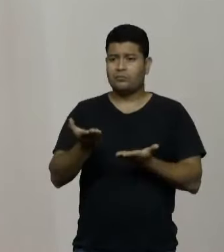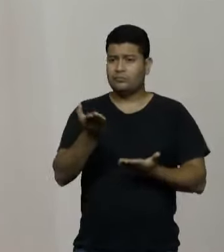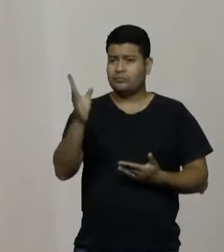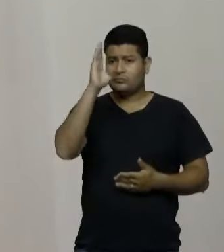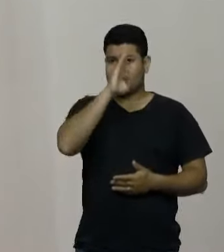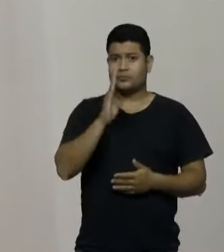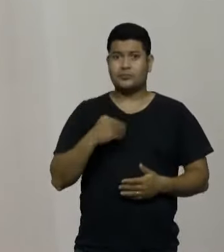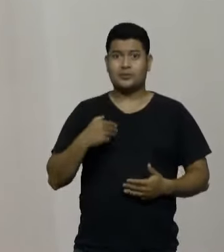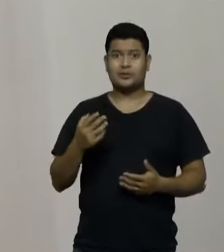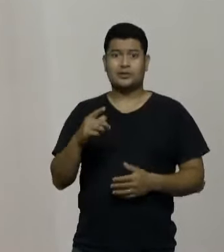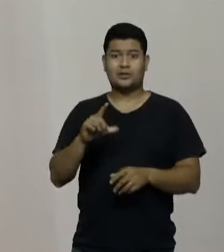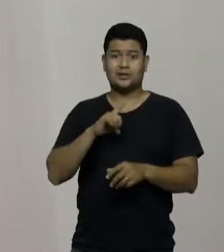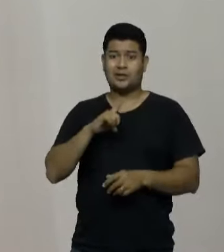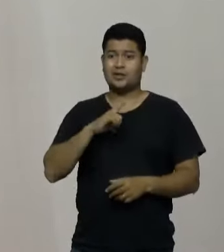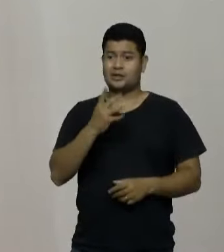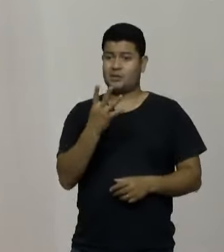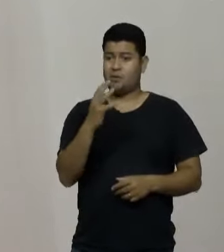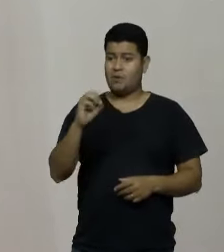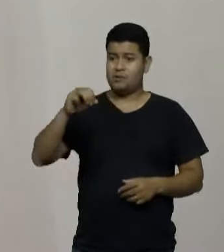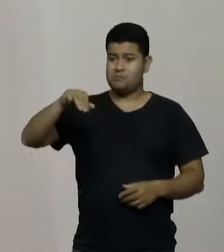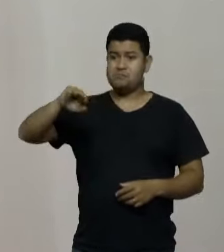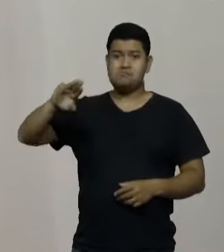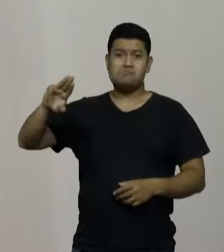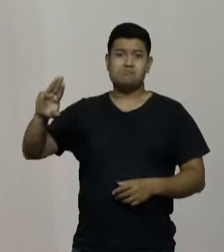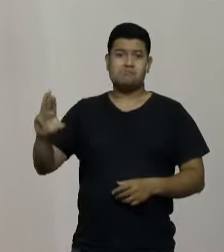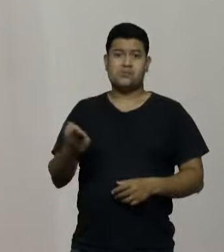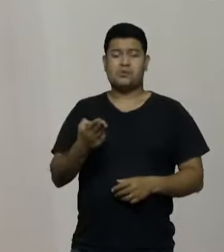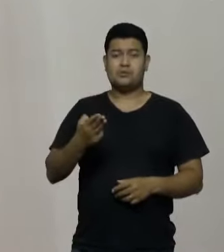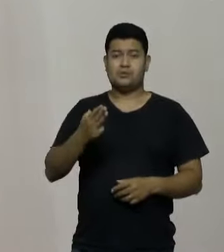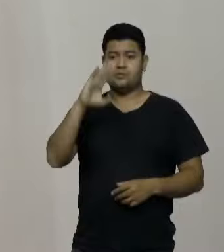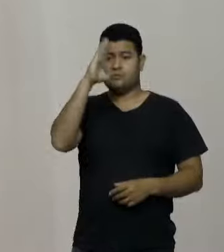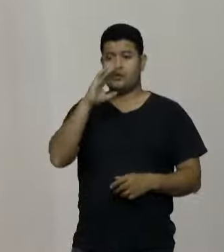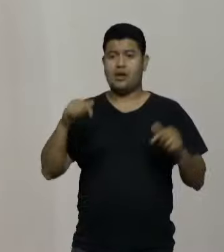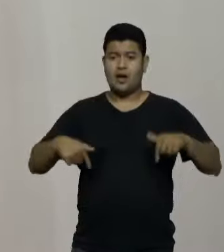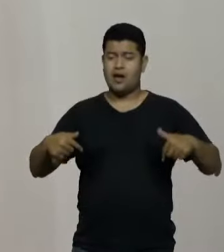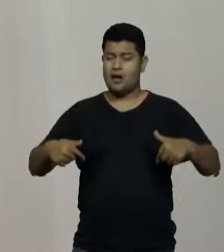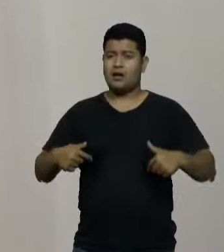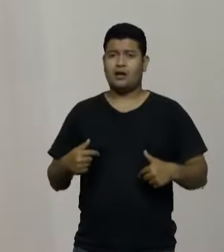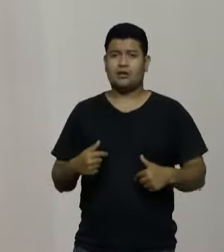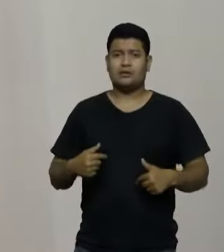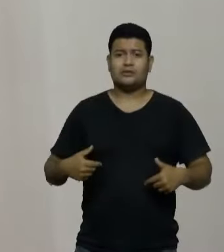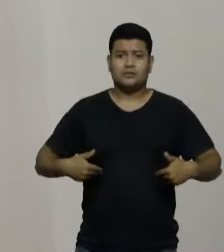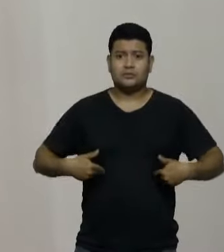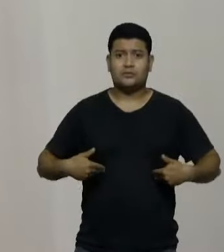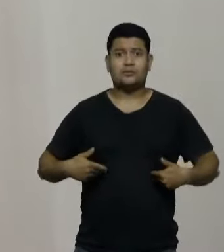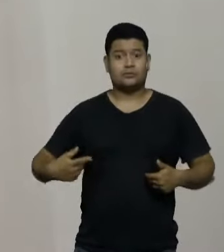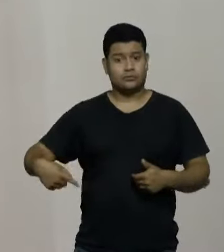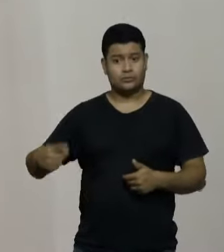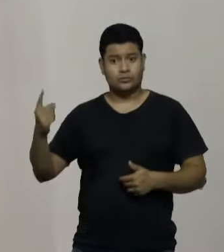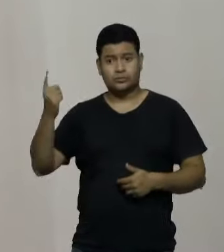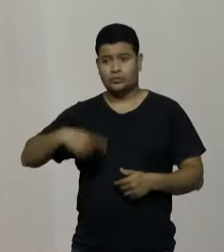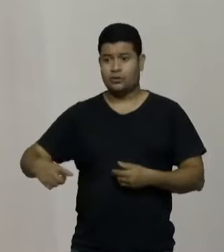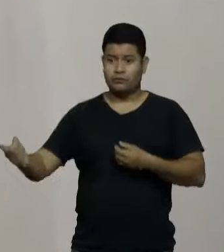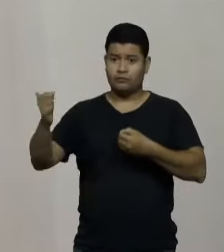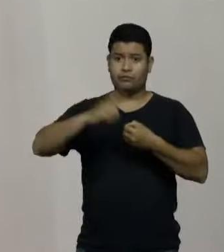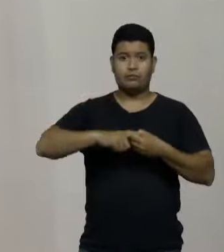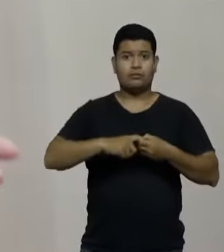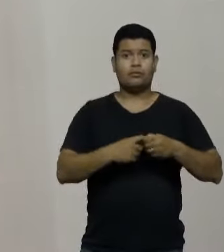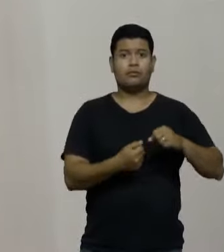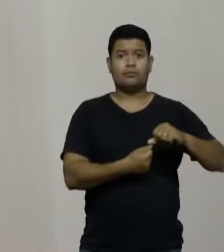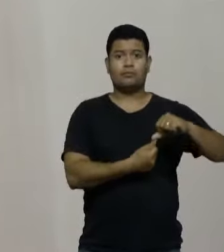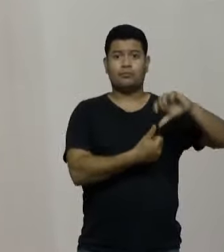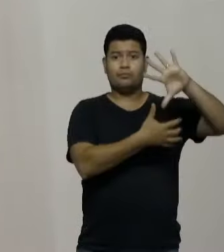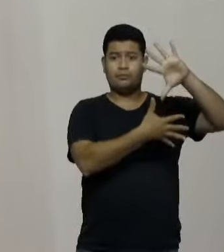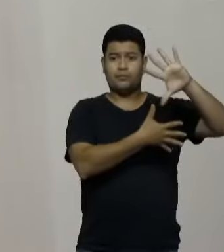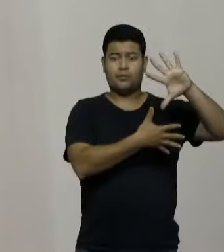40 milhões de brasileiros passando fome nesse país. Nós voltamos para o mapa da fome. É isso que me entristece, porque é um país